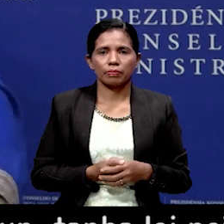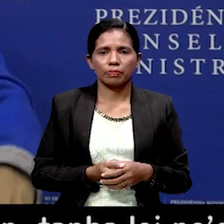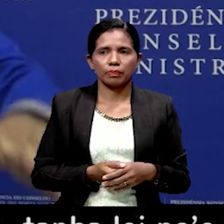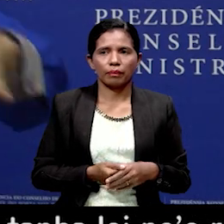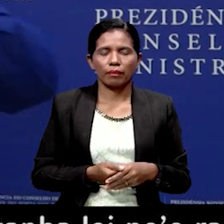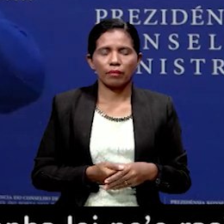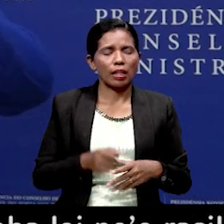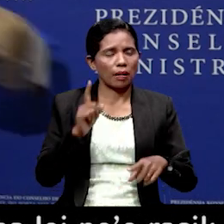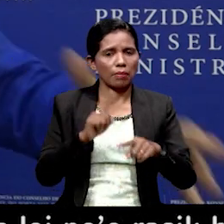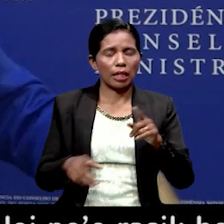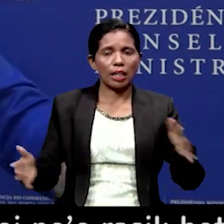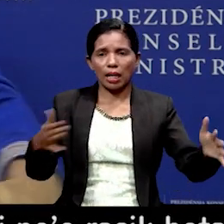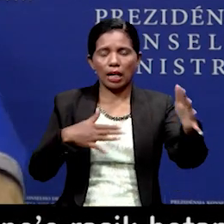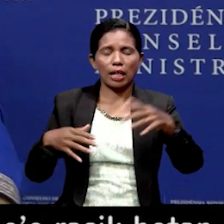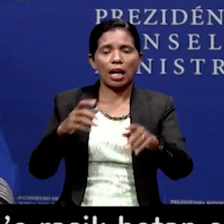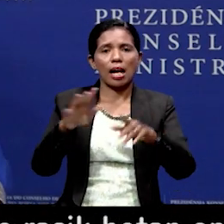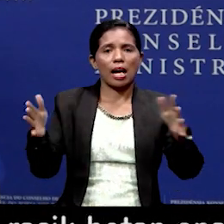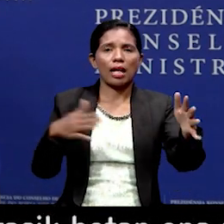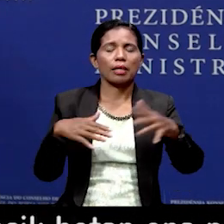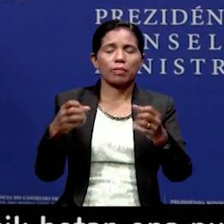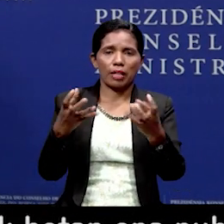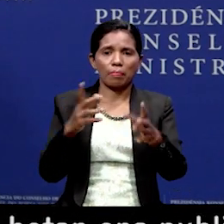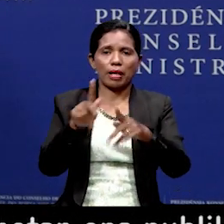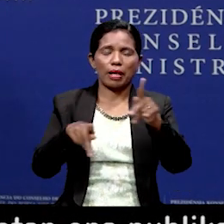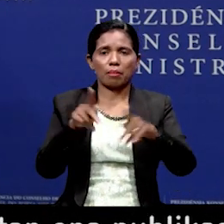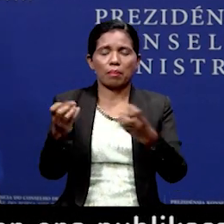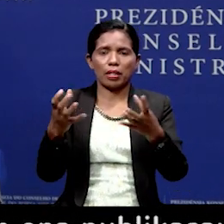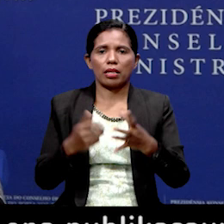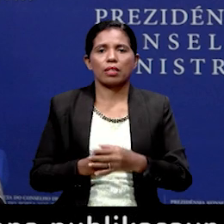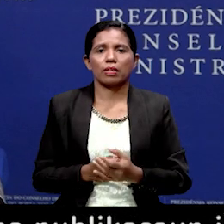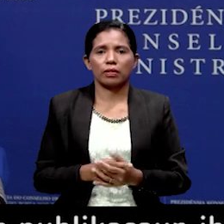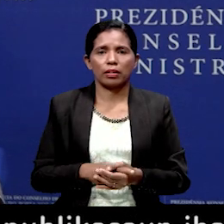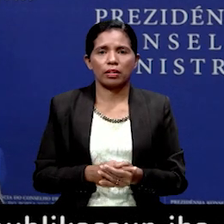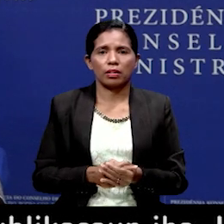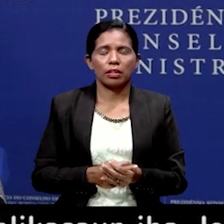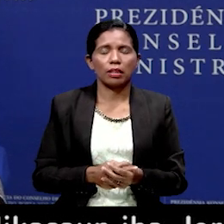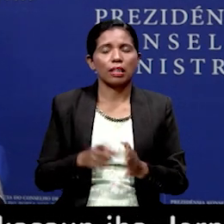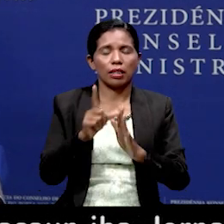o halibur malu lubun bot e a decreto de né